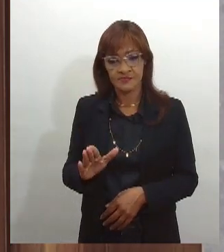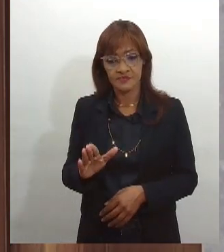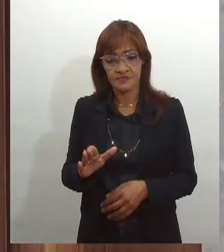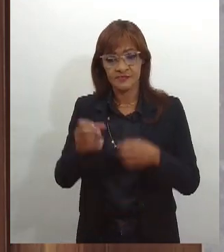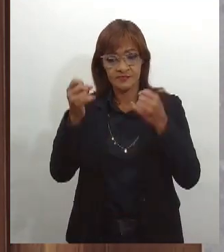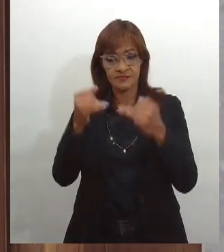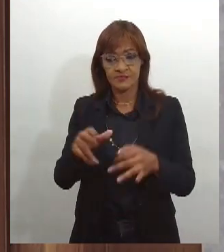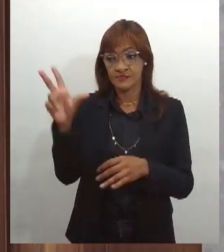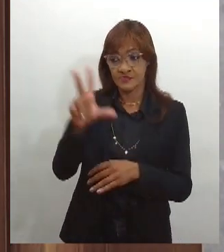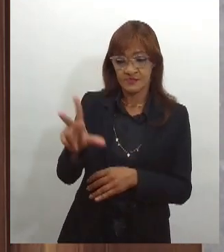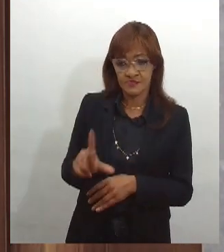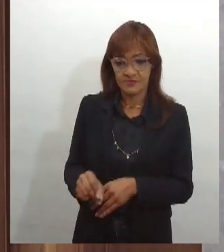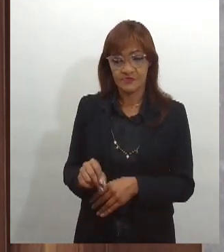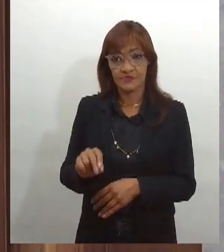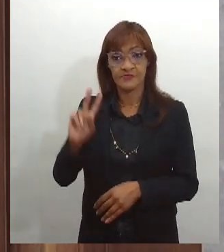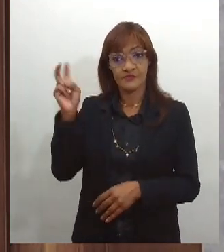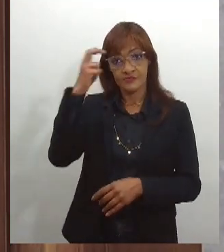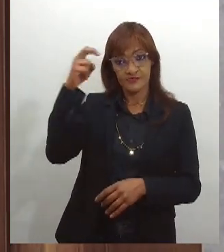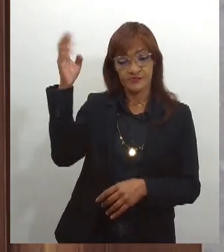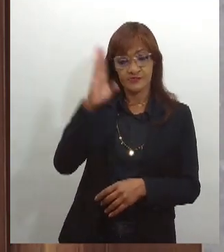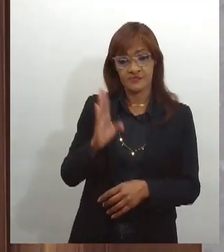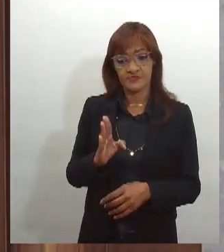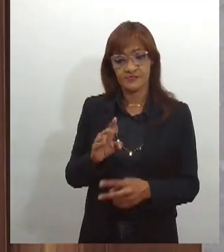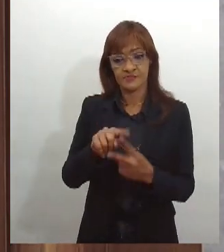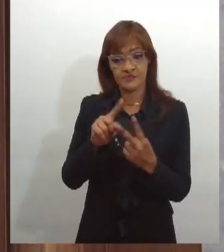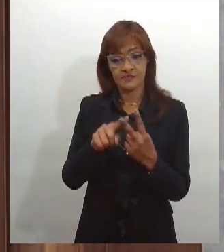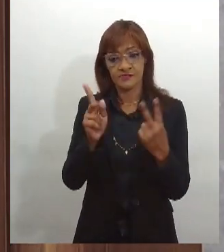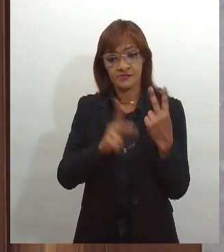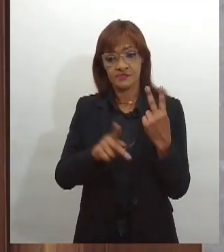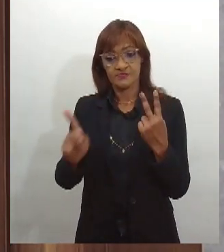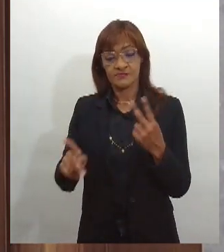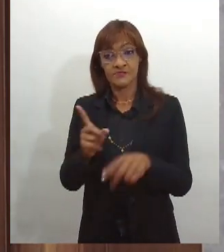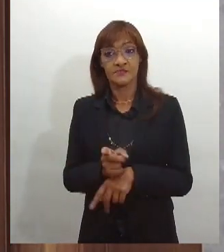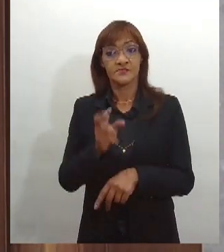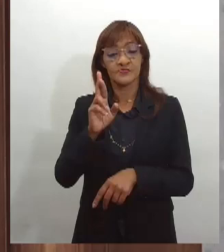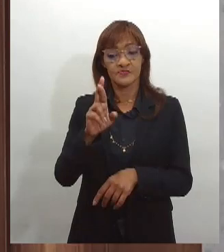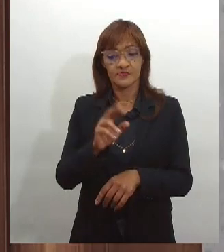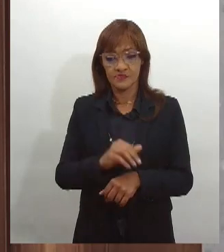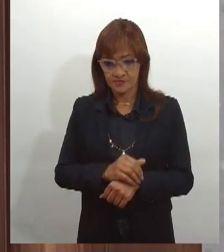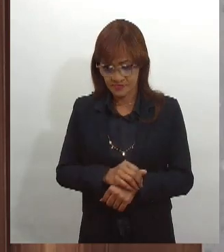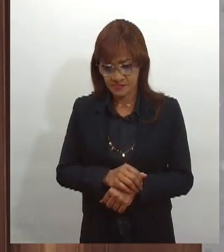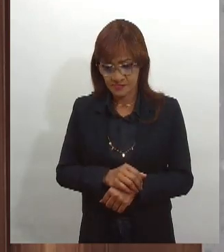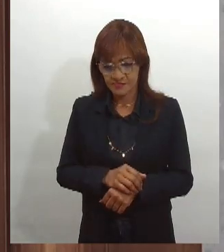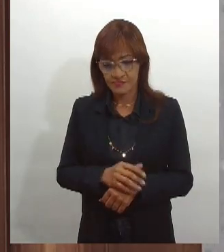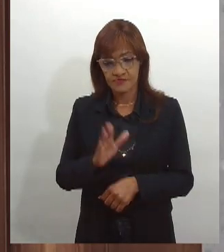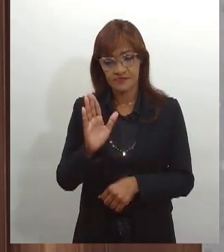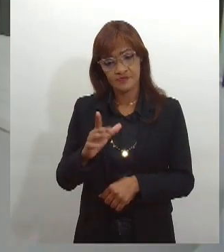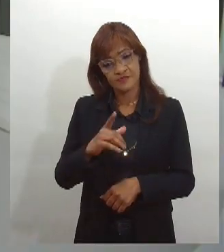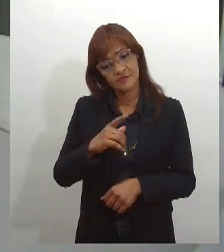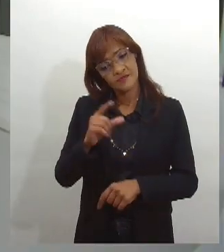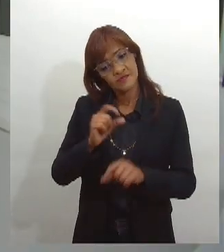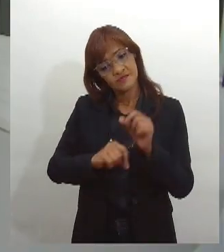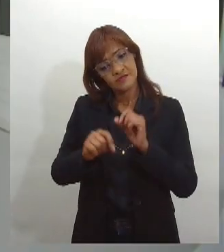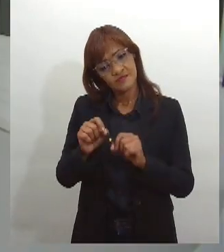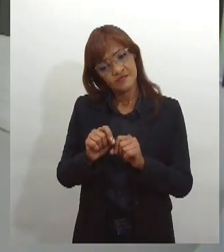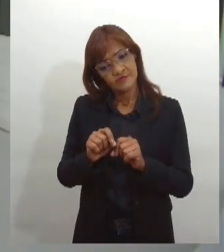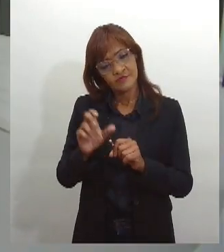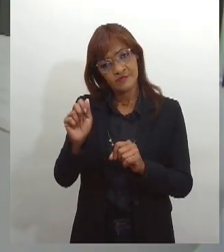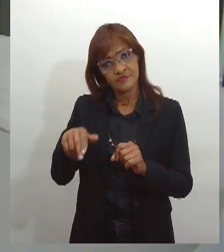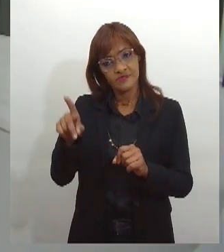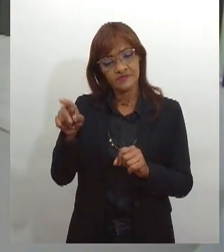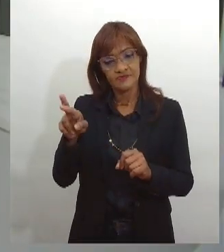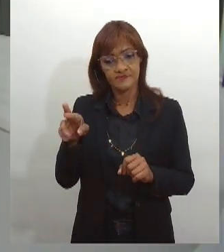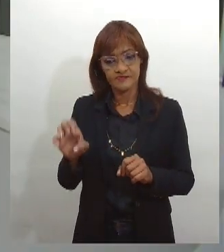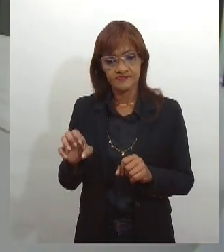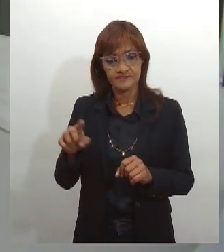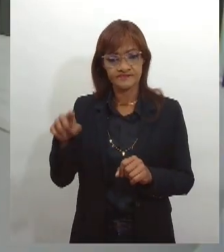cultura brasileira. São duas professoras, doutoras em educação, Rose Deuá e a professora Andréa Teixeira, vão contar um pouco dessa história